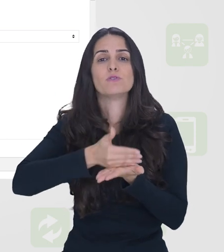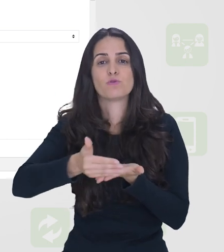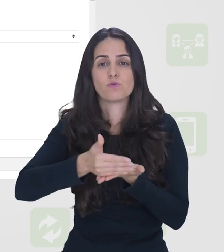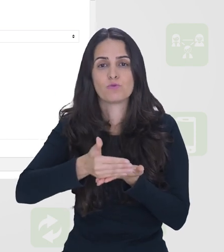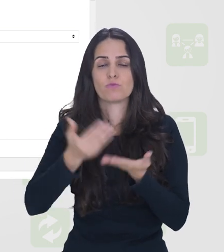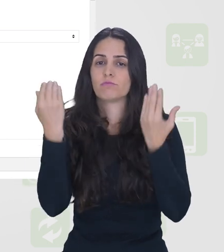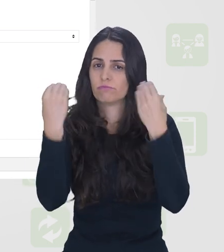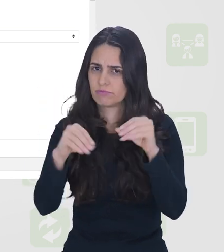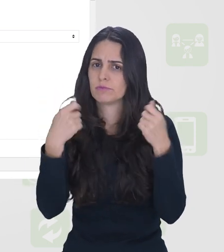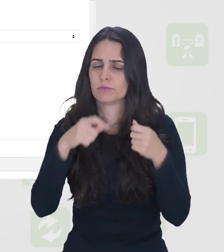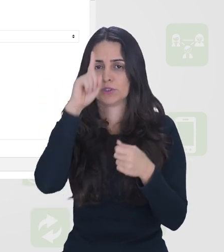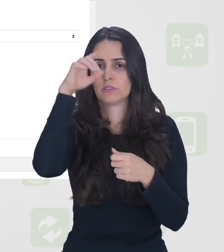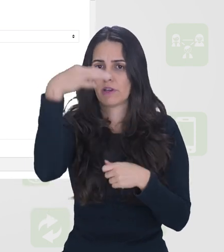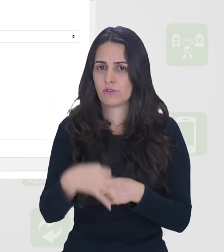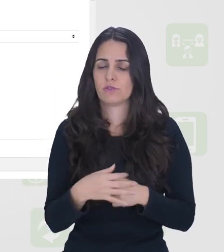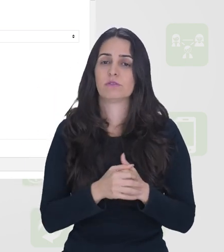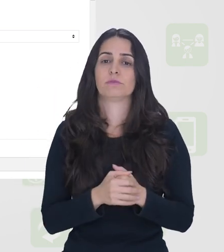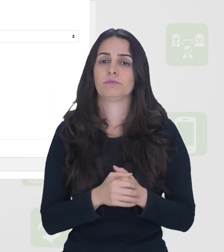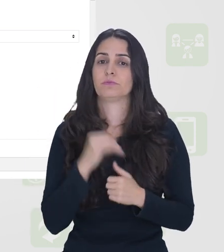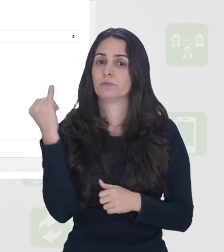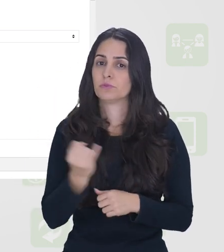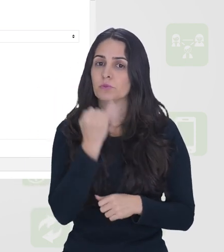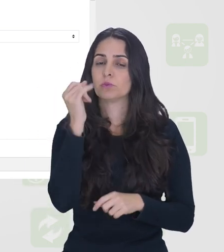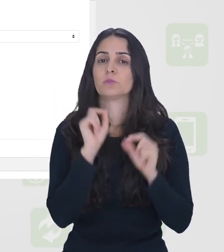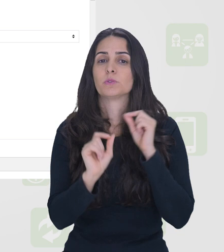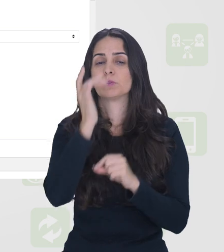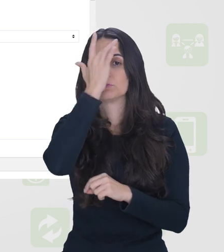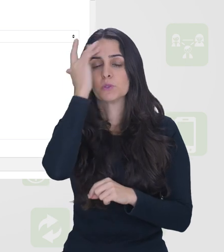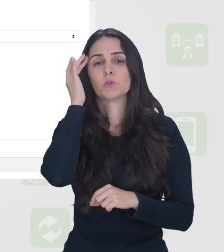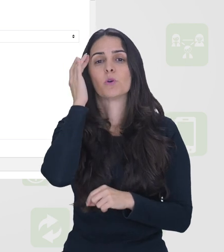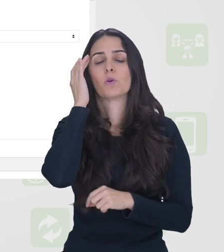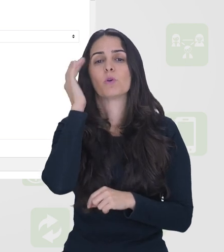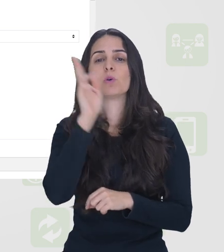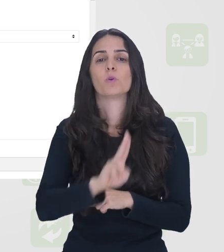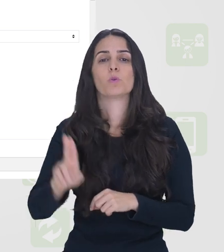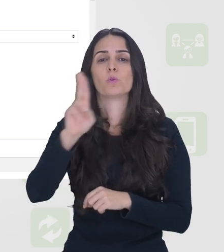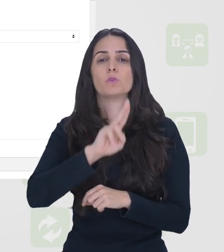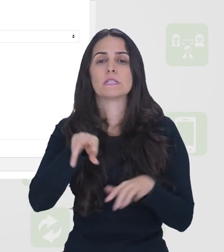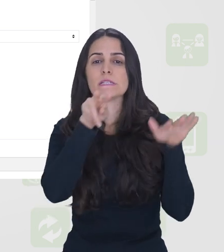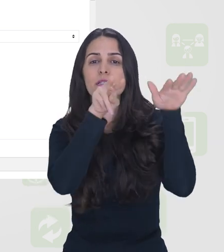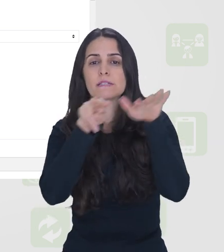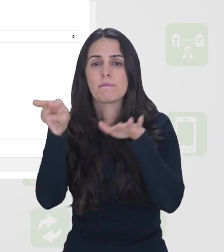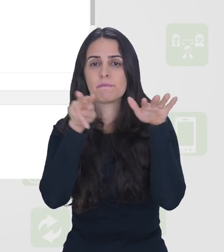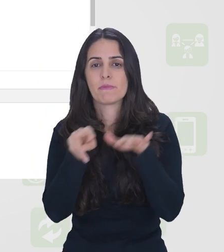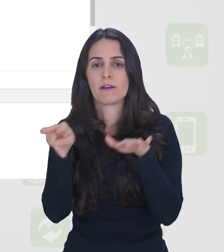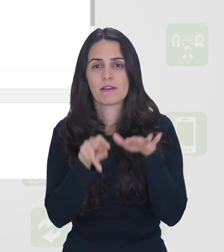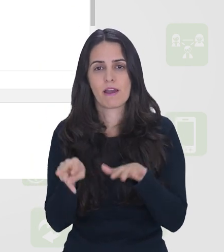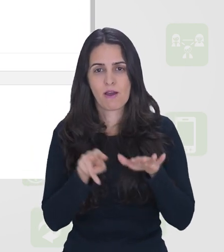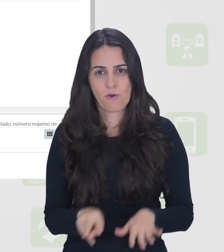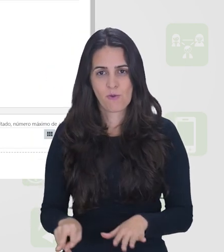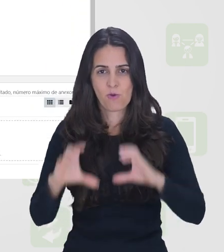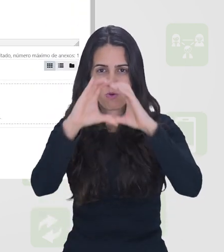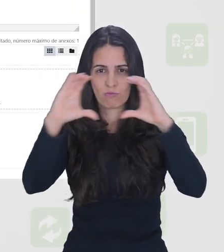início isso É principalmente importante para quem usa o formato semanal que é o que a